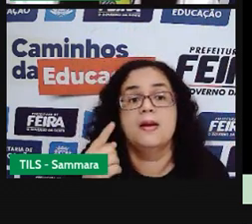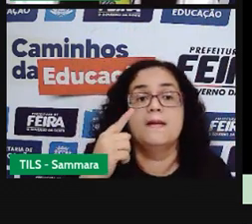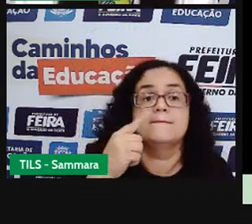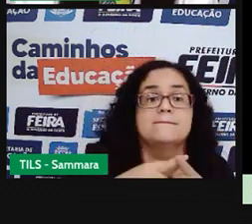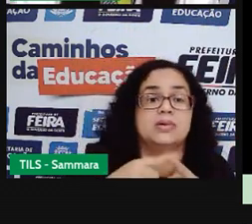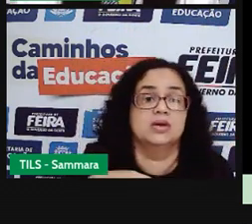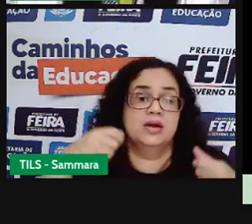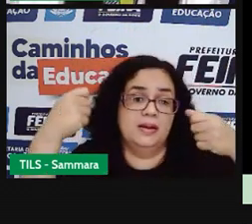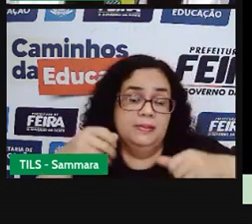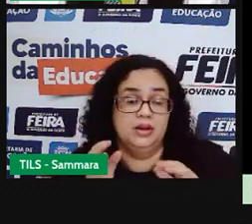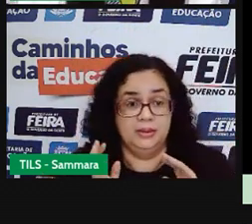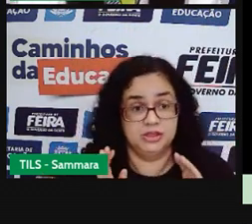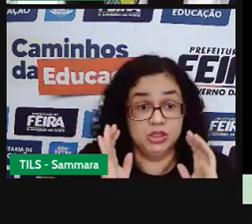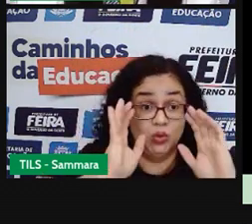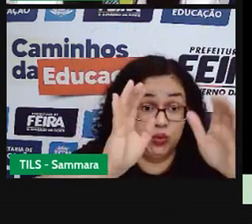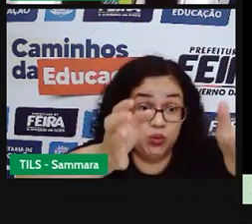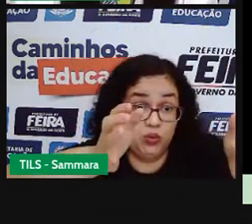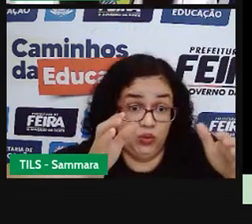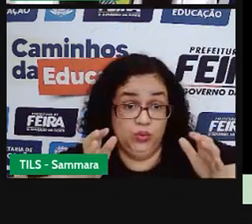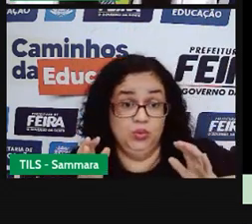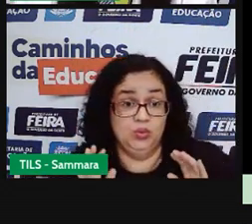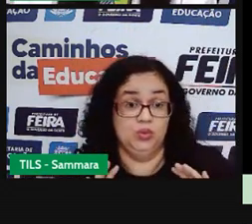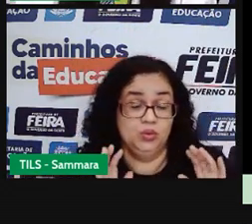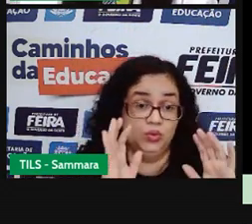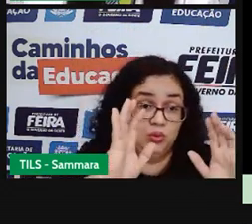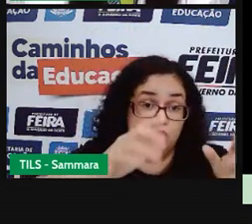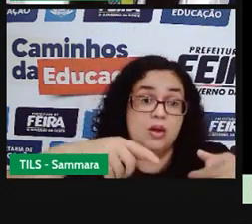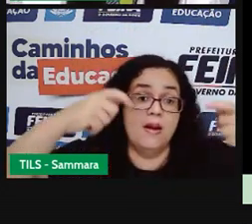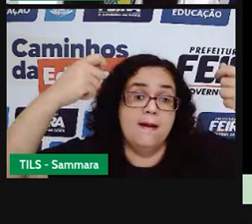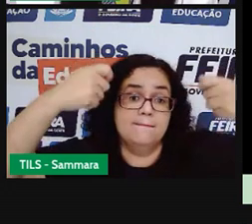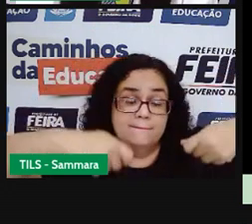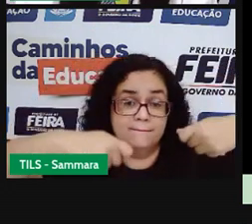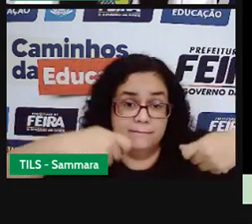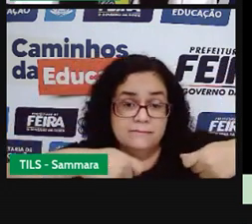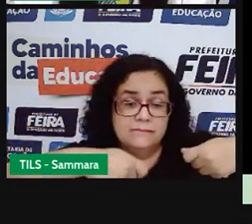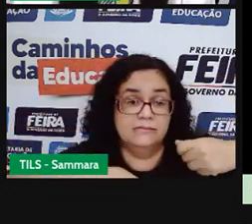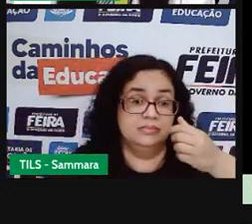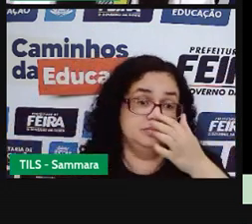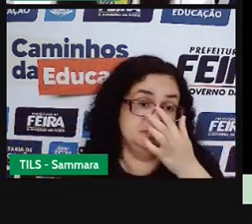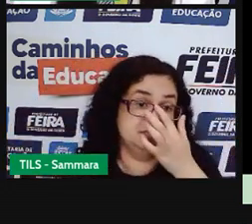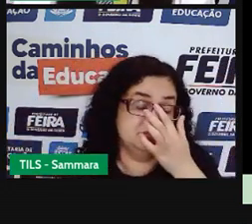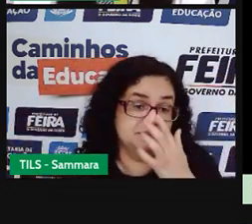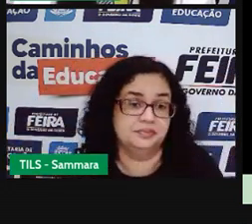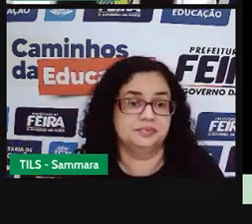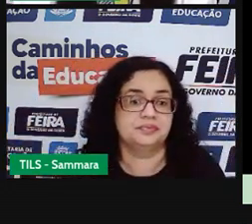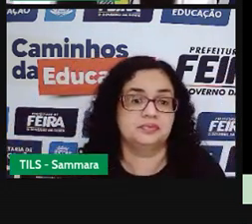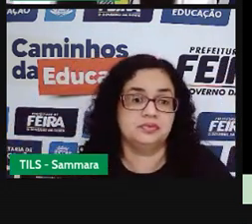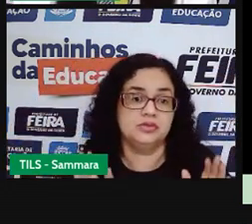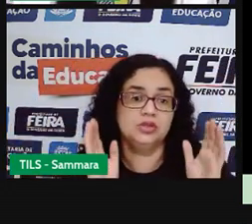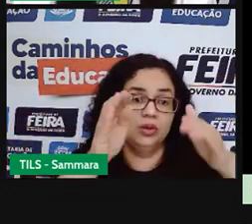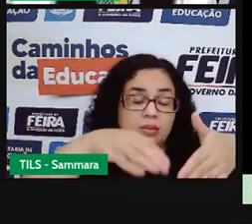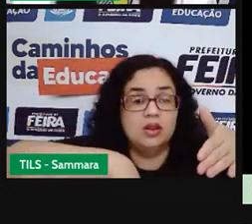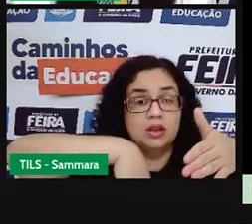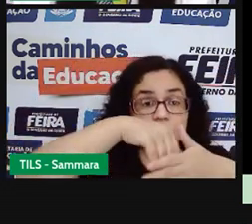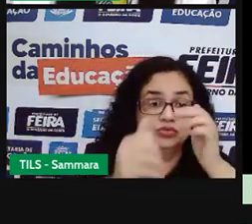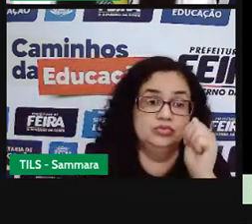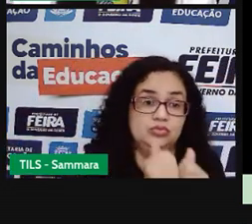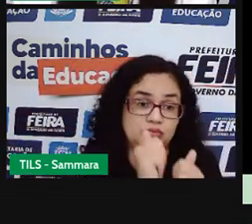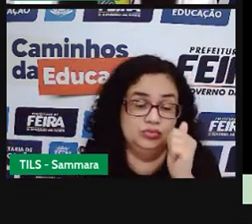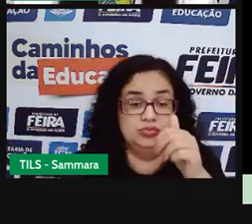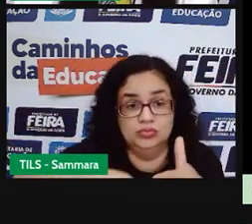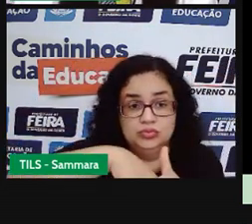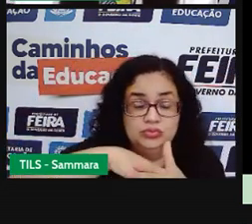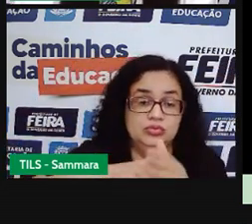precisa correr lá precisa rolar ela precisa ser chupada né quando eu na bola de futebol Então os